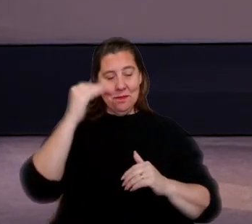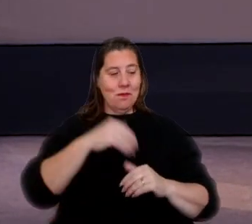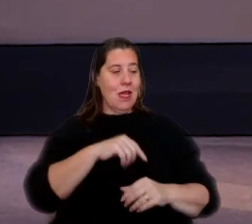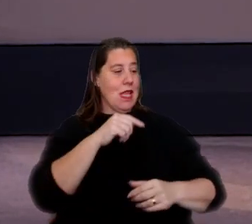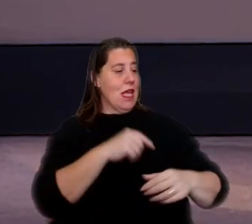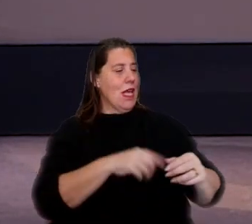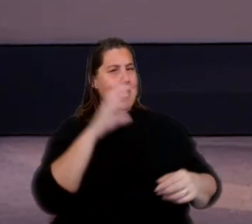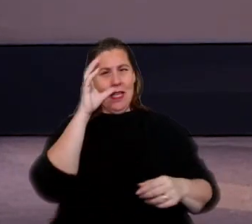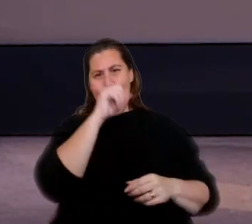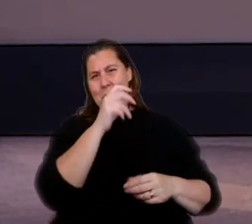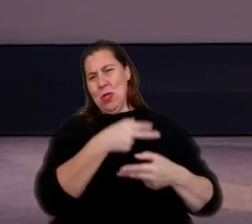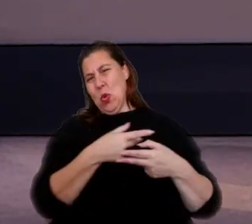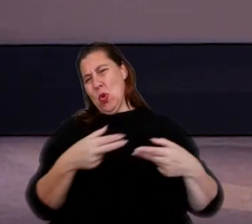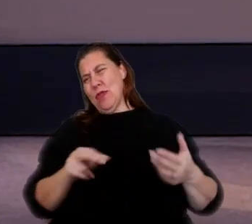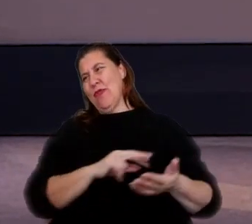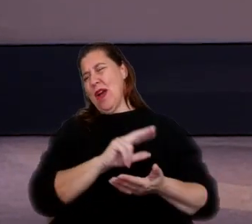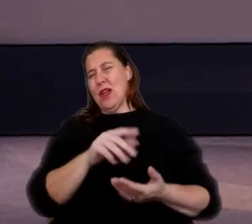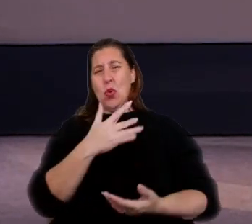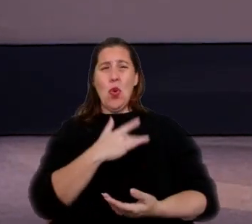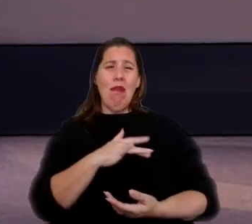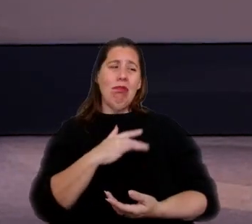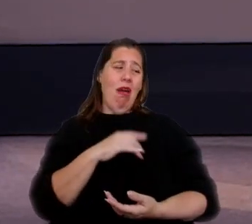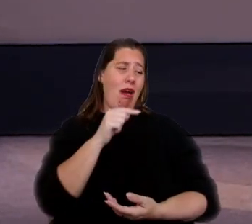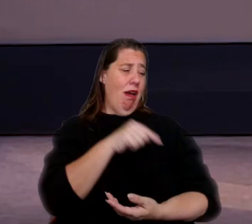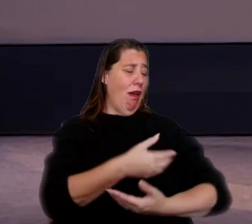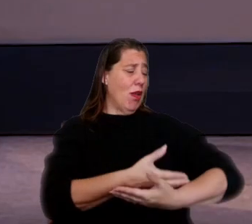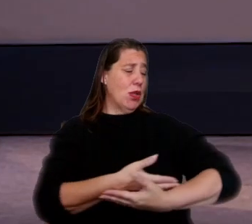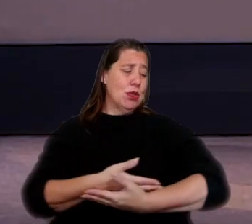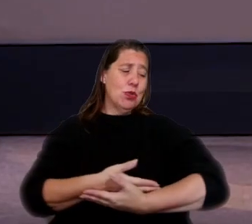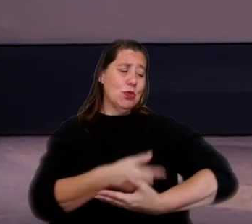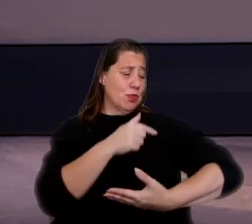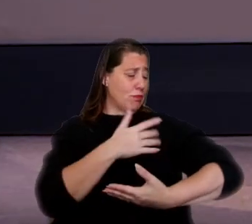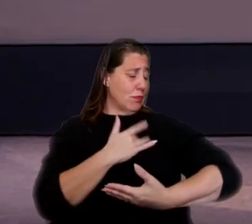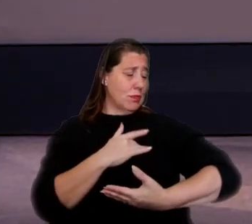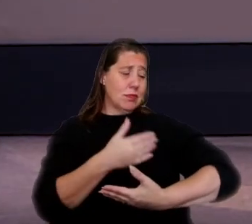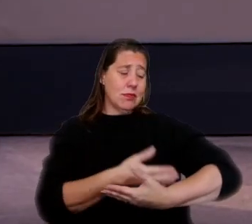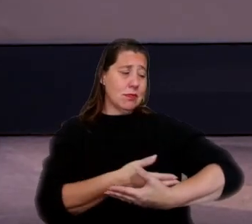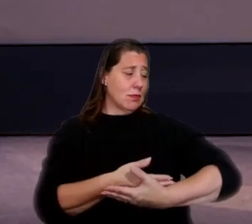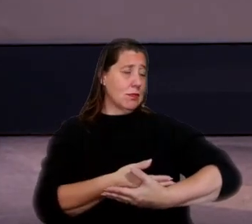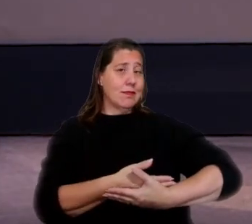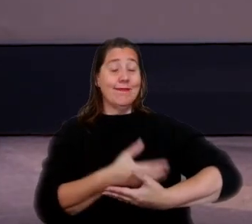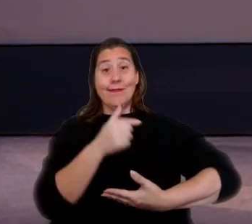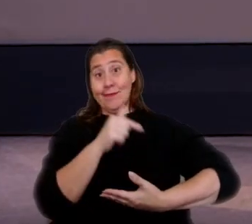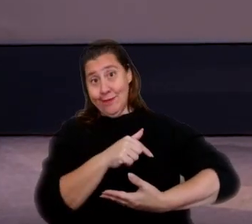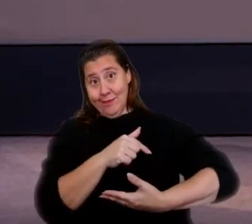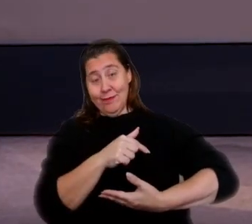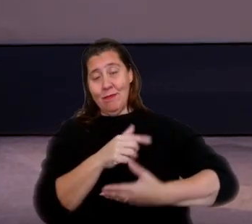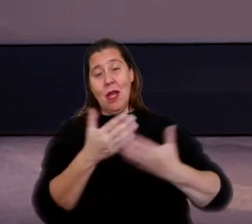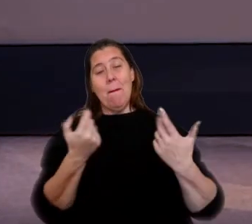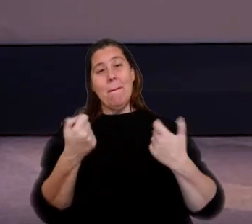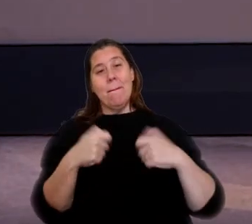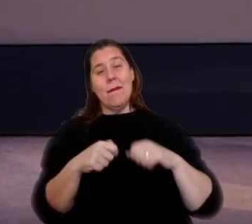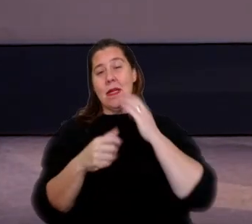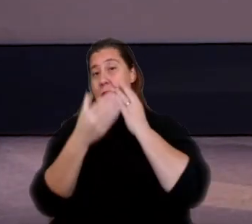tratam o bebê. Ele tem que aprender muita coisa, coitado, para entrar no mundo dos adultos e da cultura,